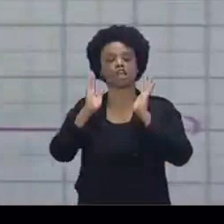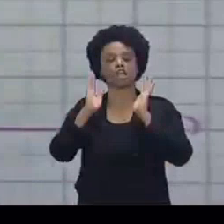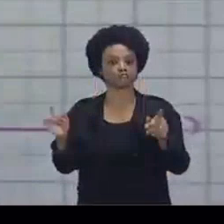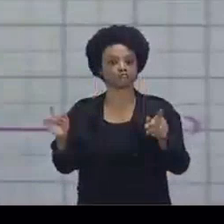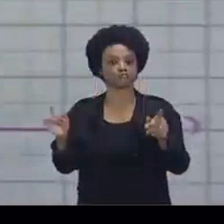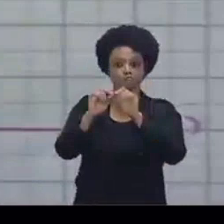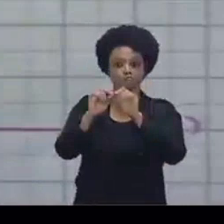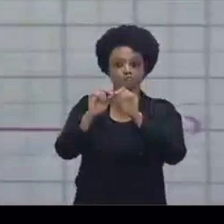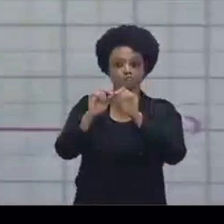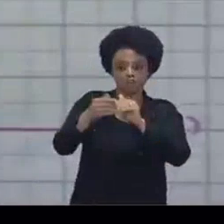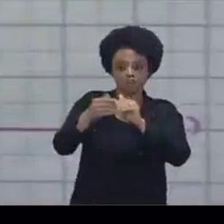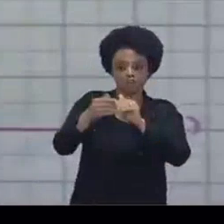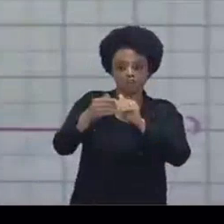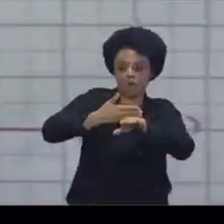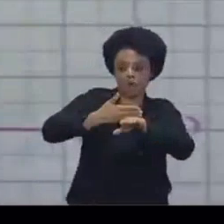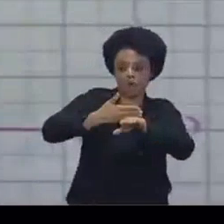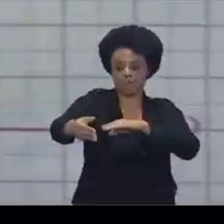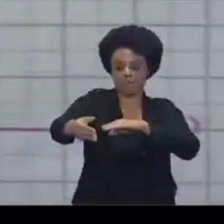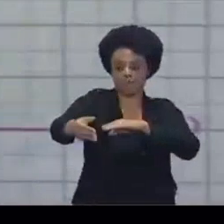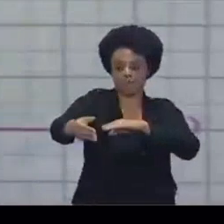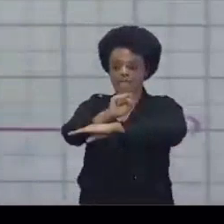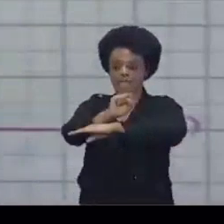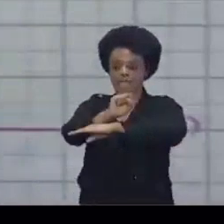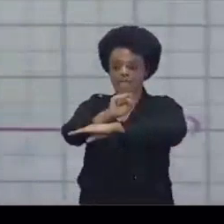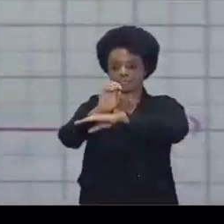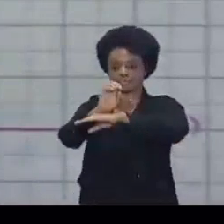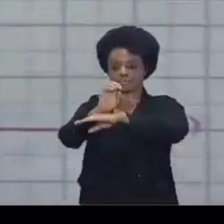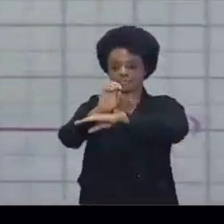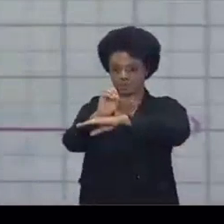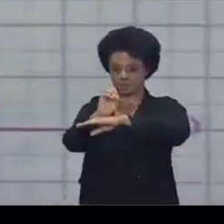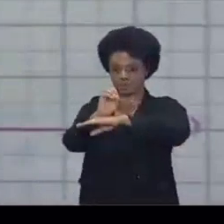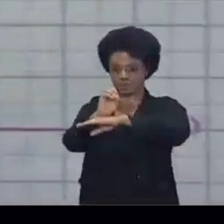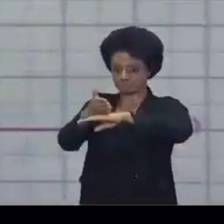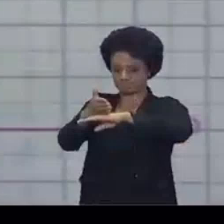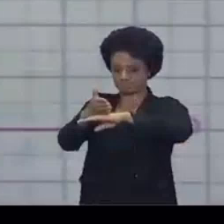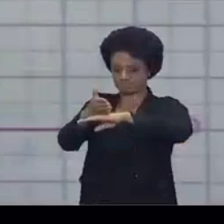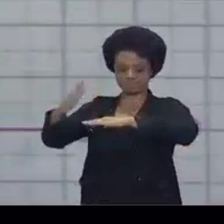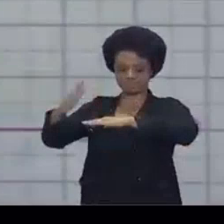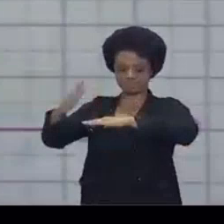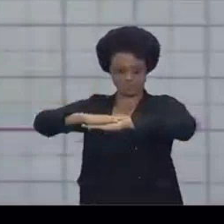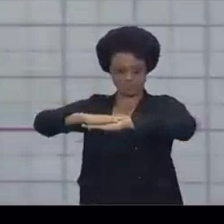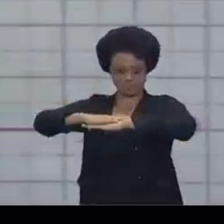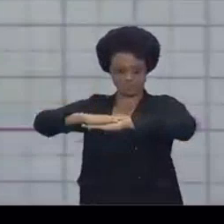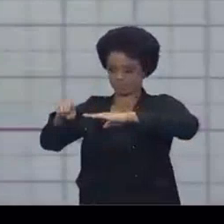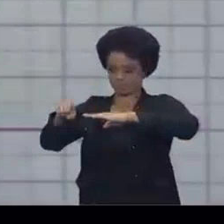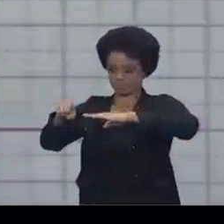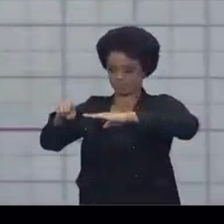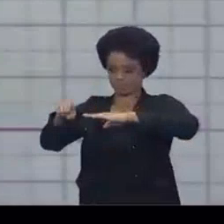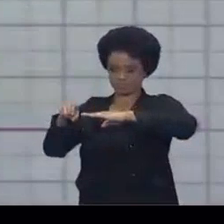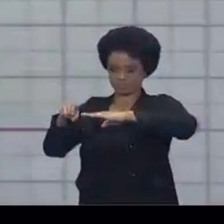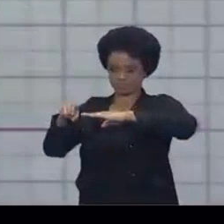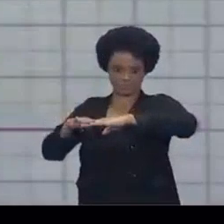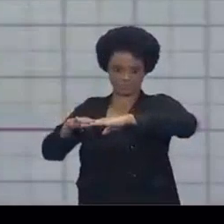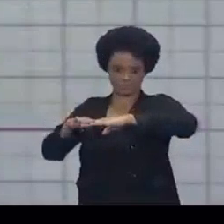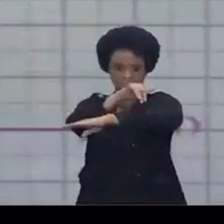parti do meu S0, ou seja, da minha posição inicial e do meu tempo inicial em